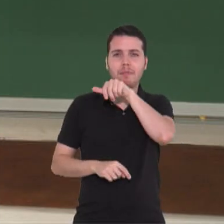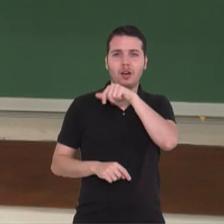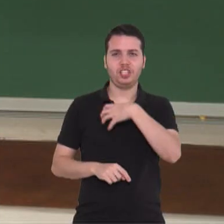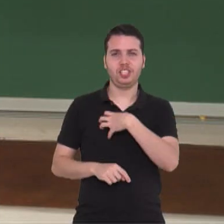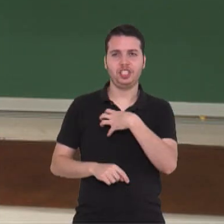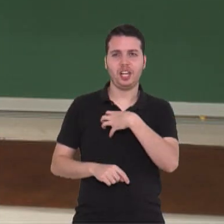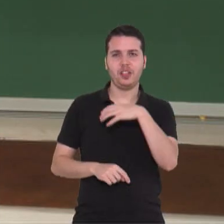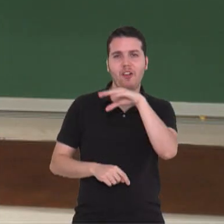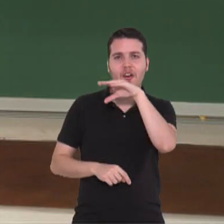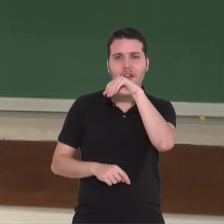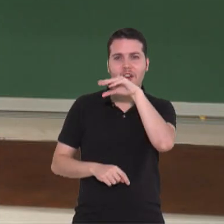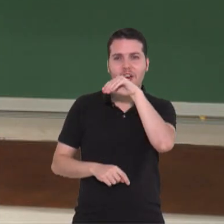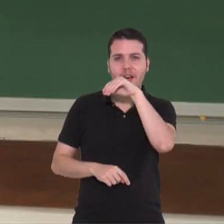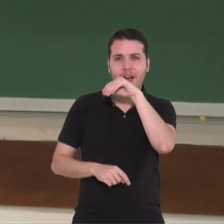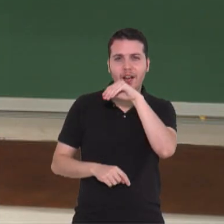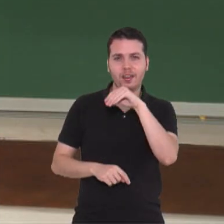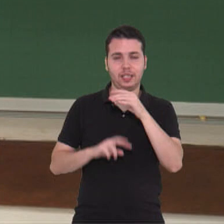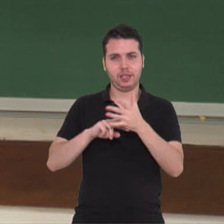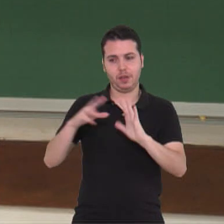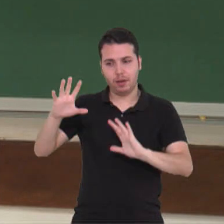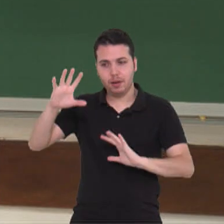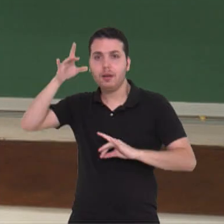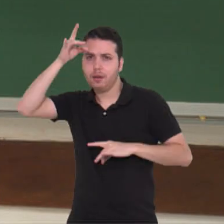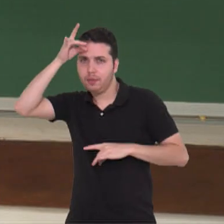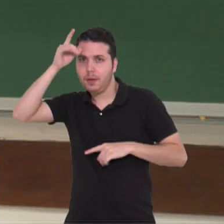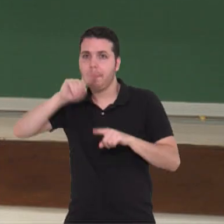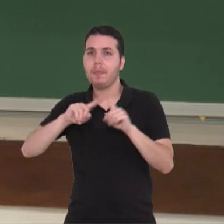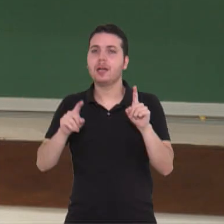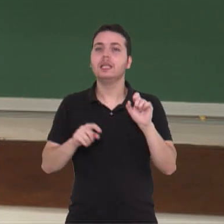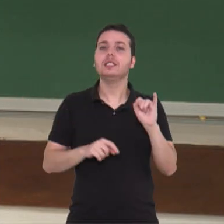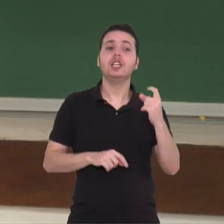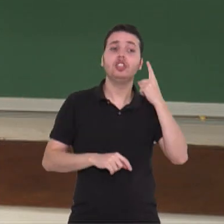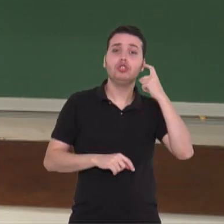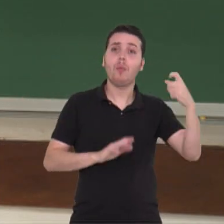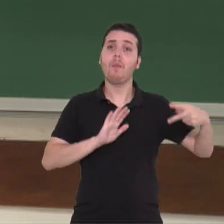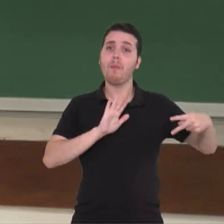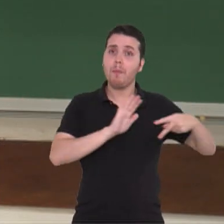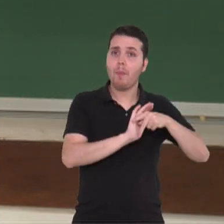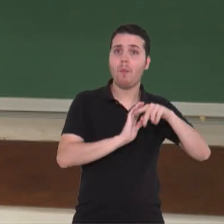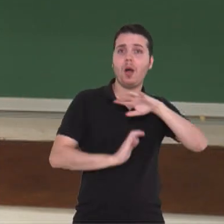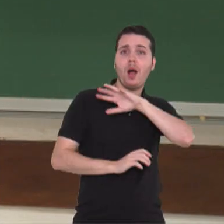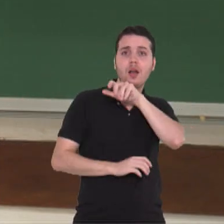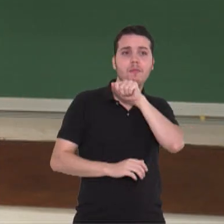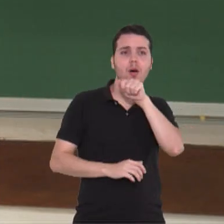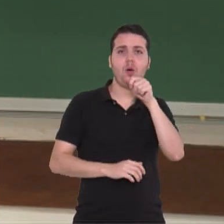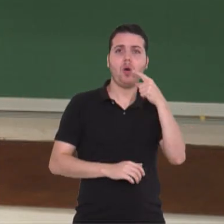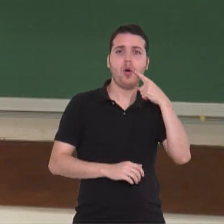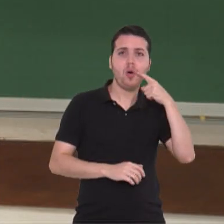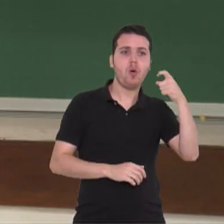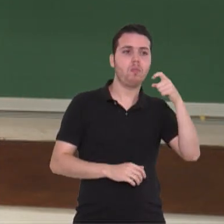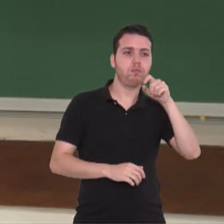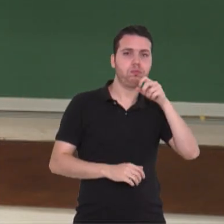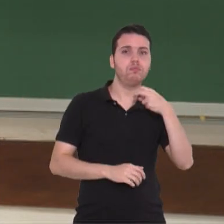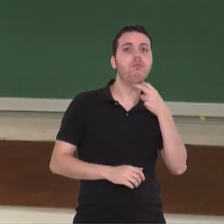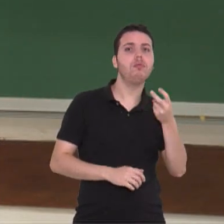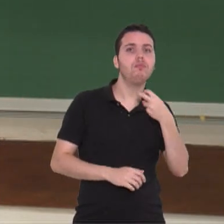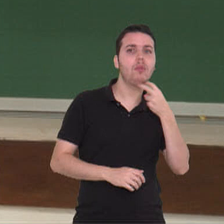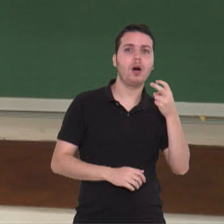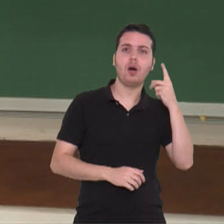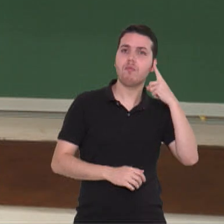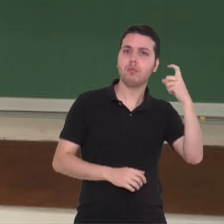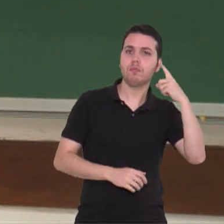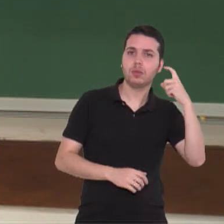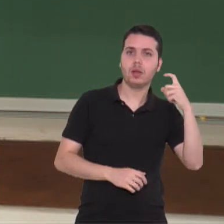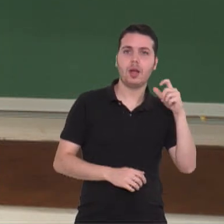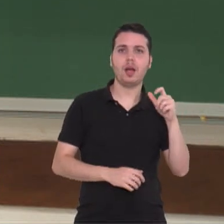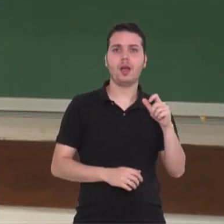fala com uma pessoa, é uma personificação. E quando ele faz o som próprio dele, é uma onomatopeia, por exemplo.